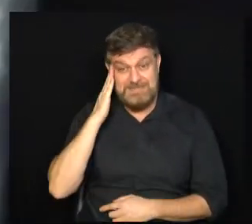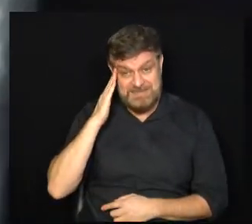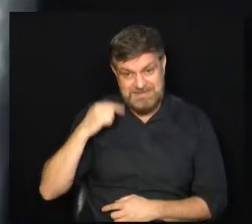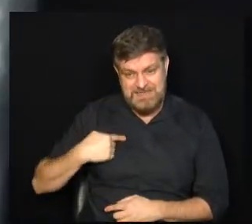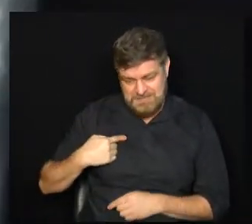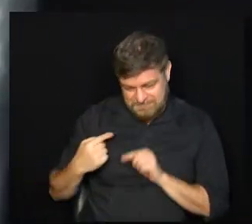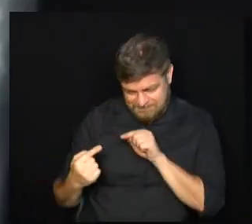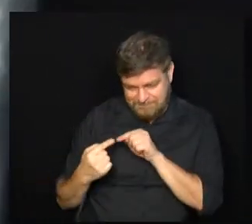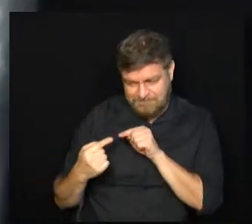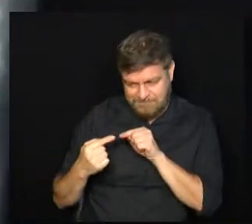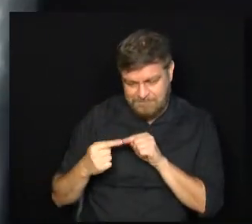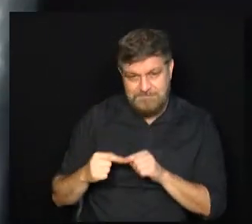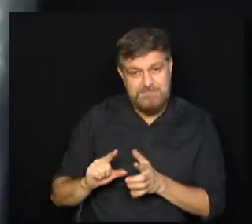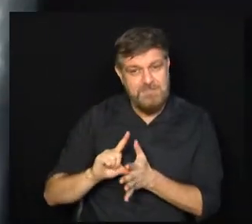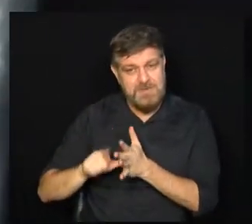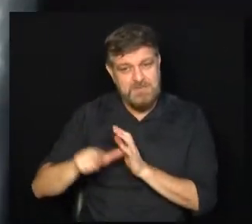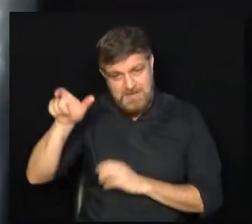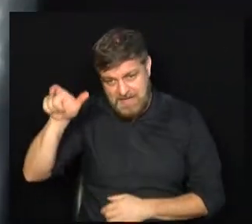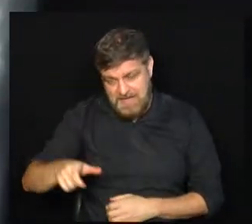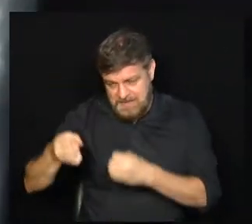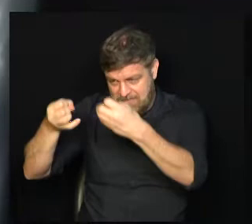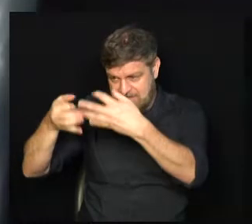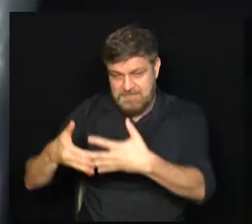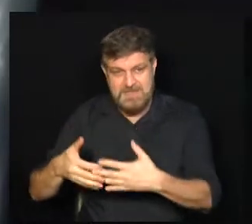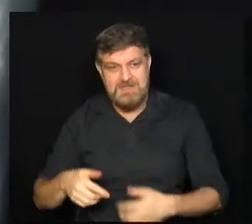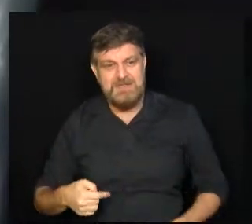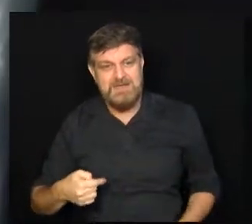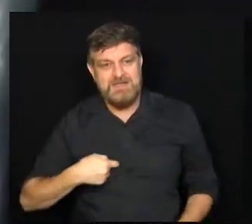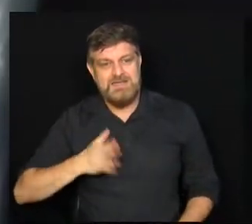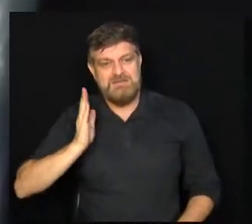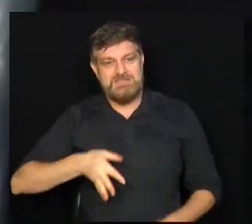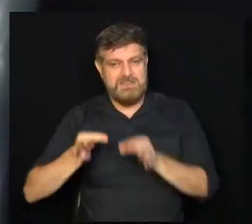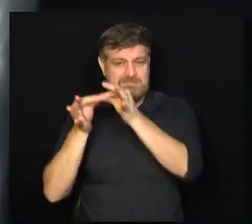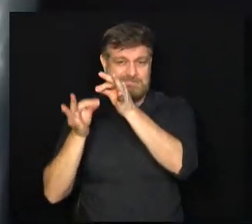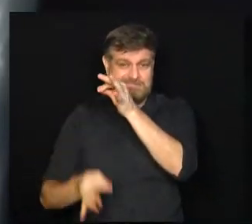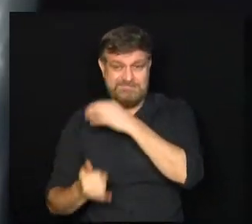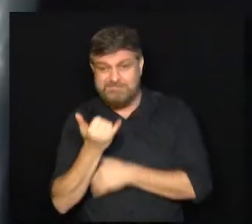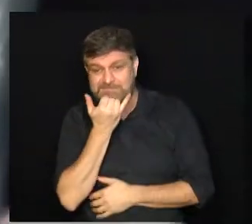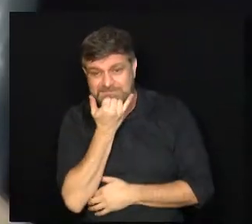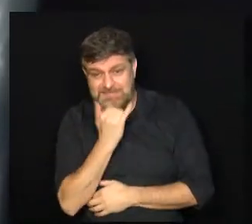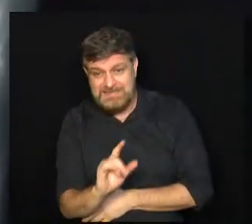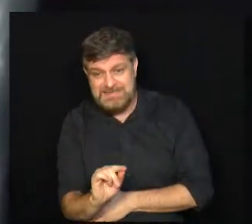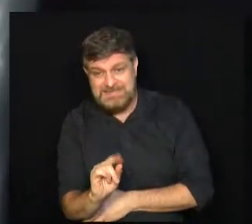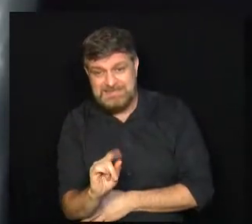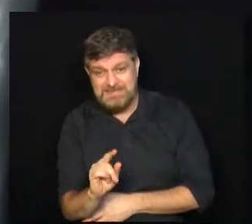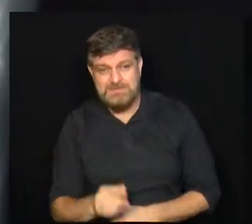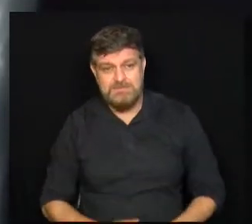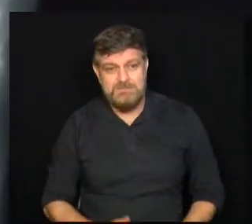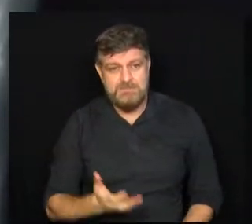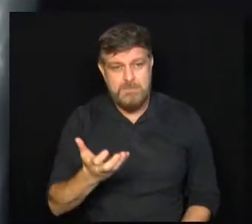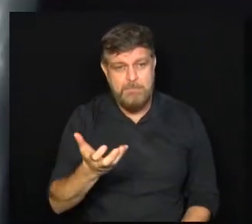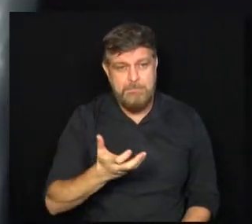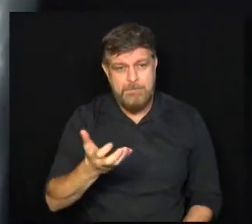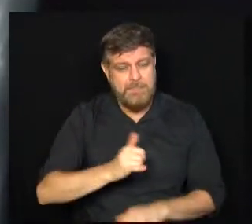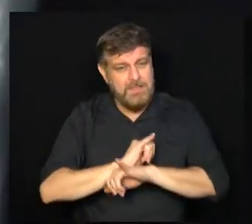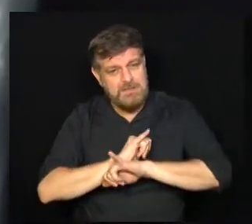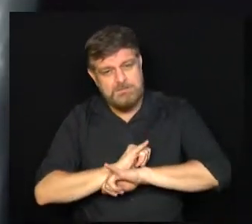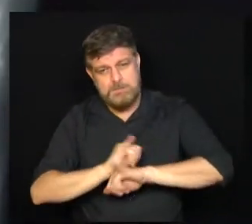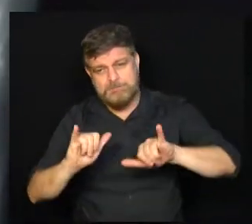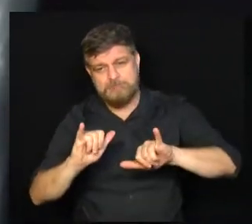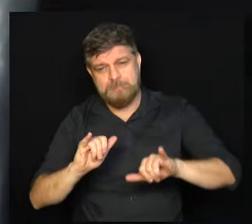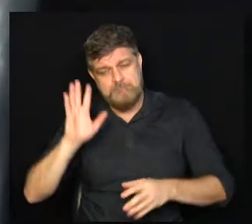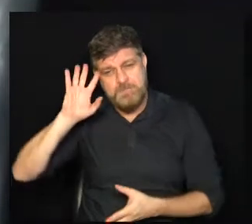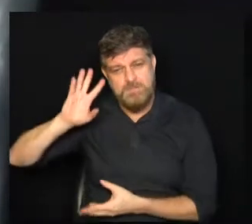exatamente isso. Daqui a pouco ela vai falar, eu não quero me alongar, embora eu já tenha feito isso, peço desculpas. Mas eu queria falar, para